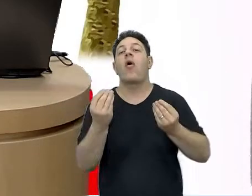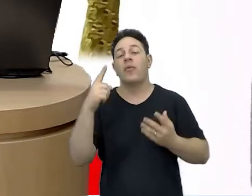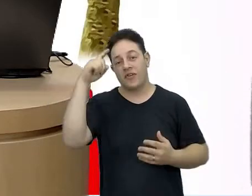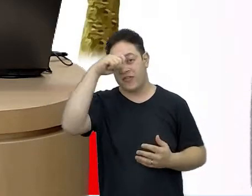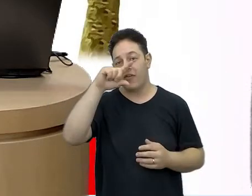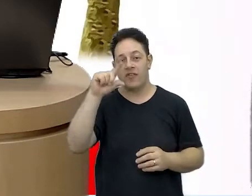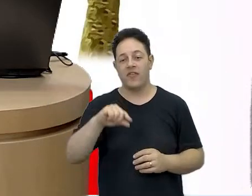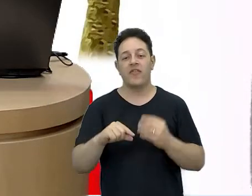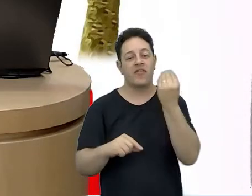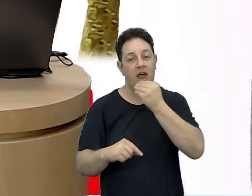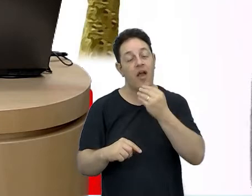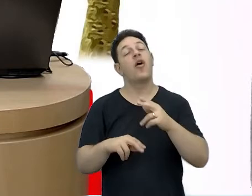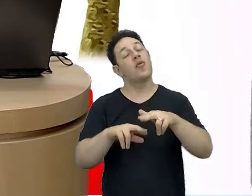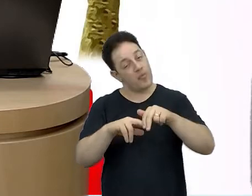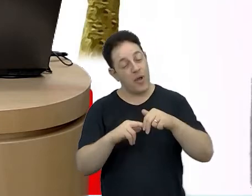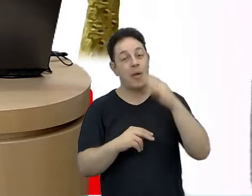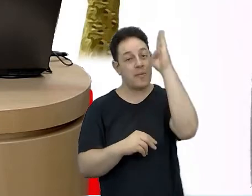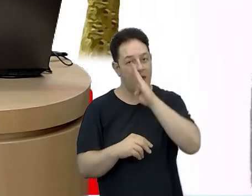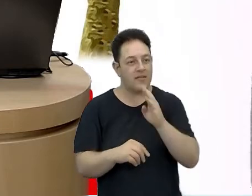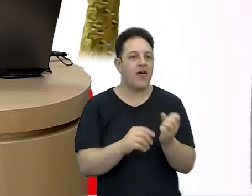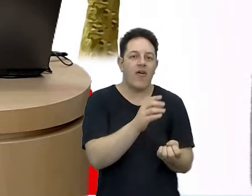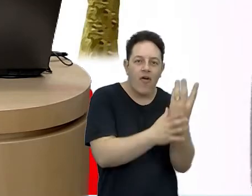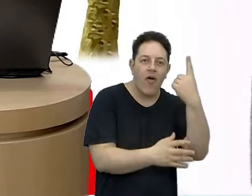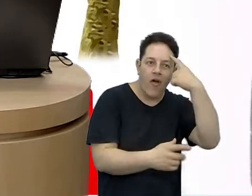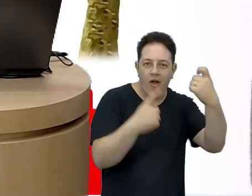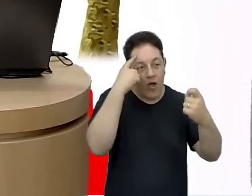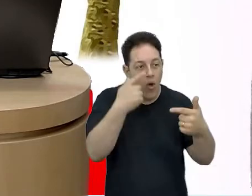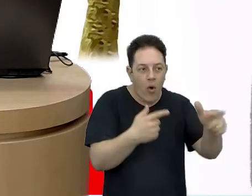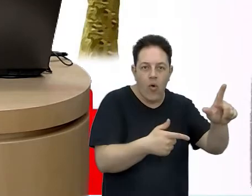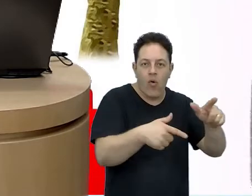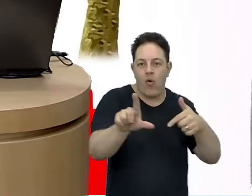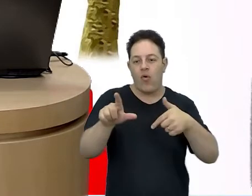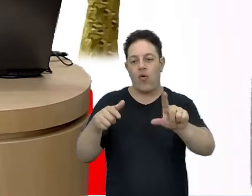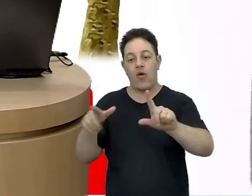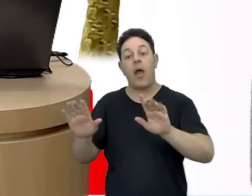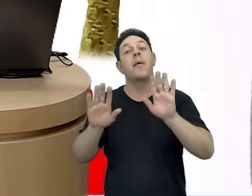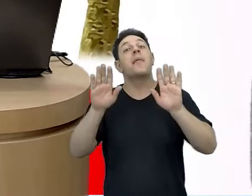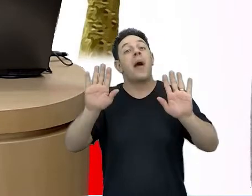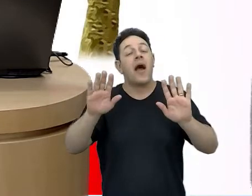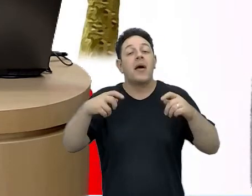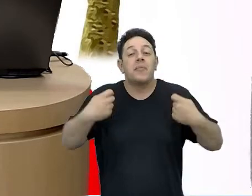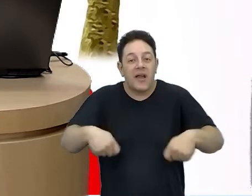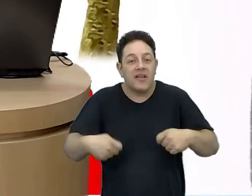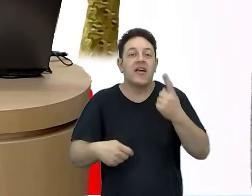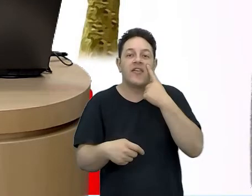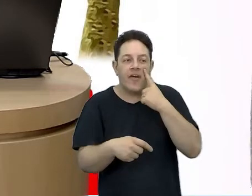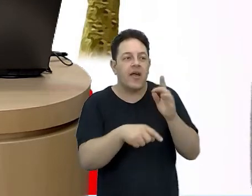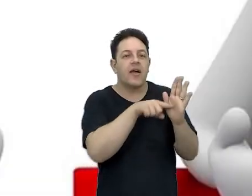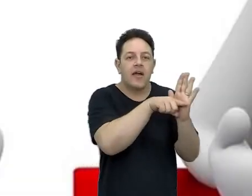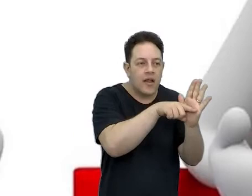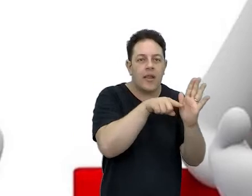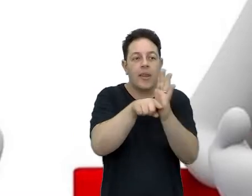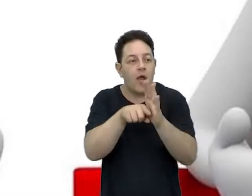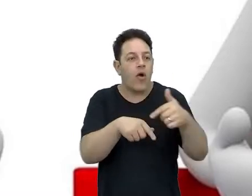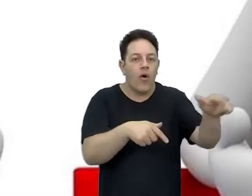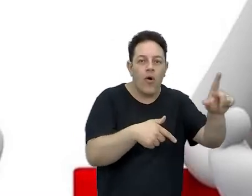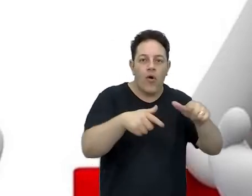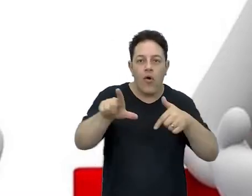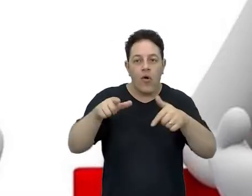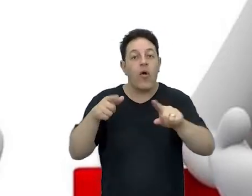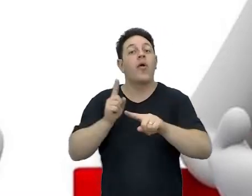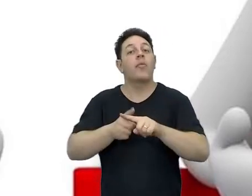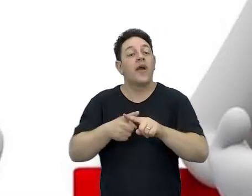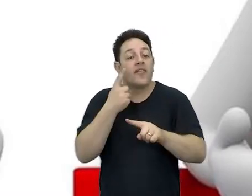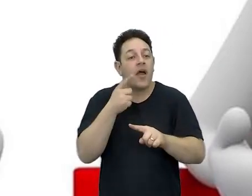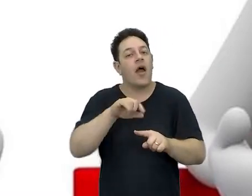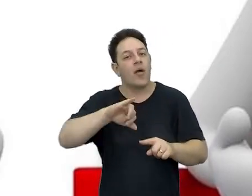no Brasil tem várias, é isso? Mas a intenção é que fique maior, que outras aumentem para que não fique correndo esse risco. Exatamente. Entendi. O